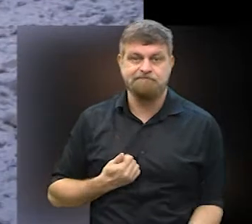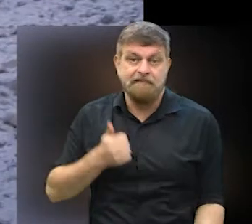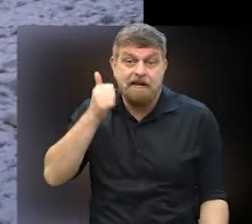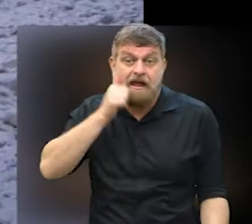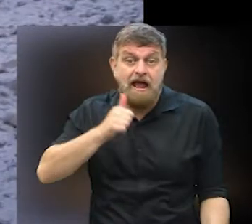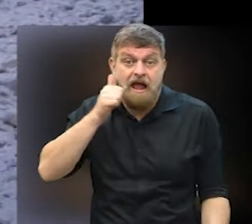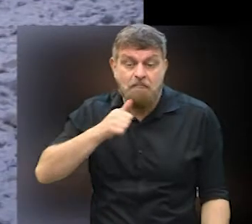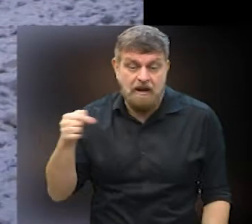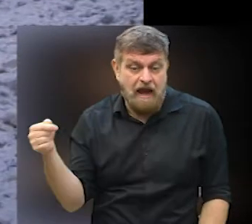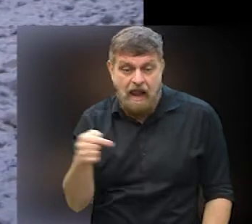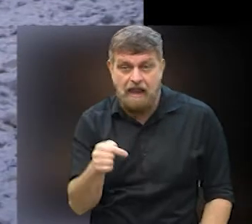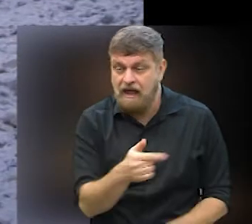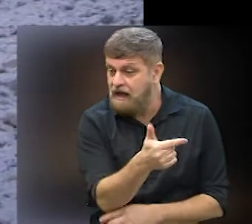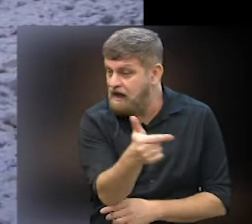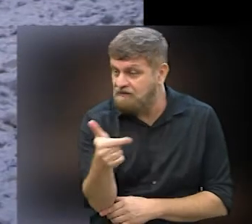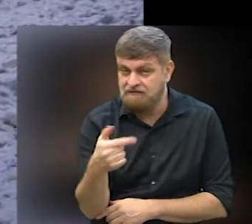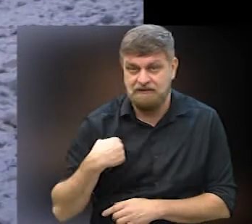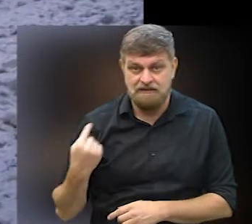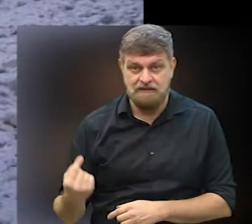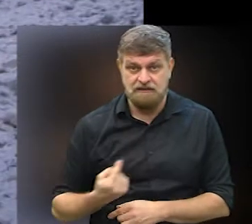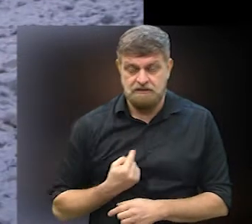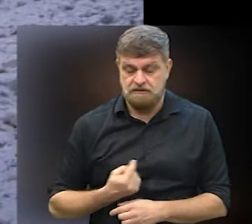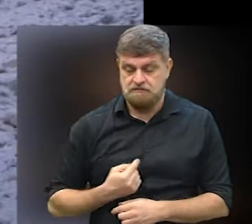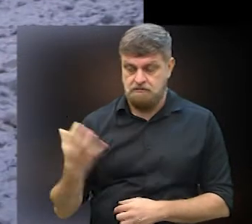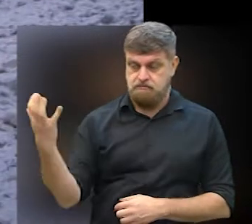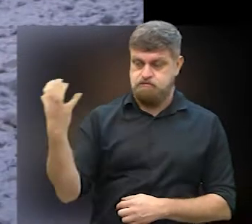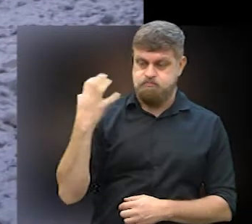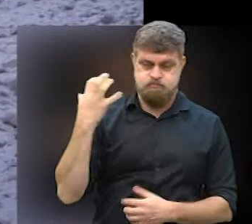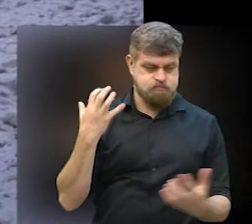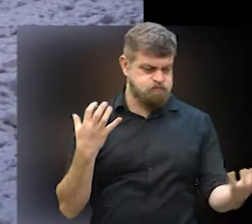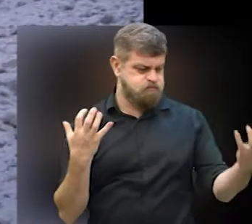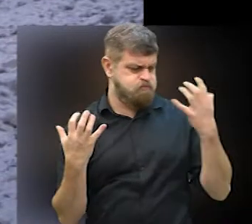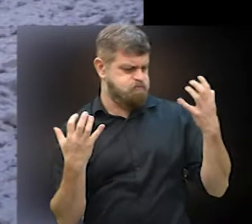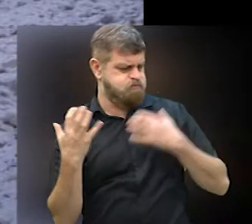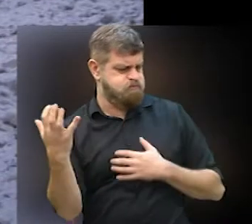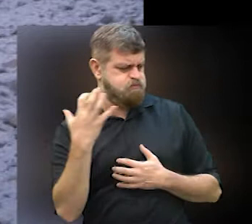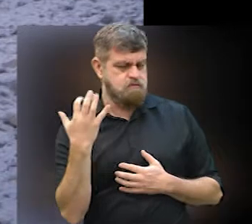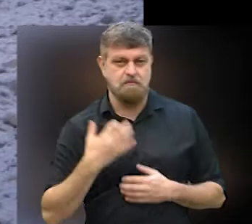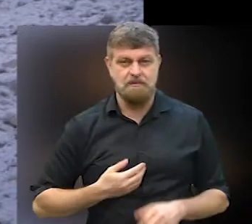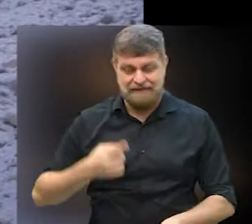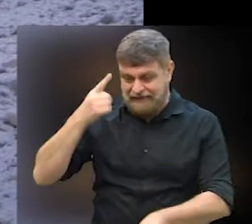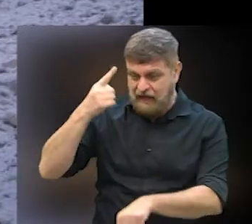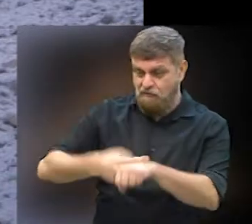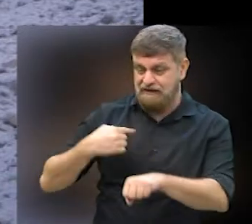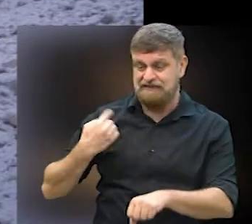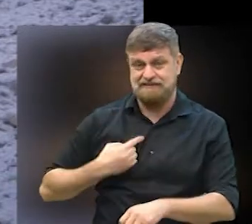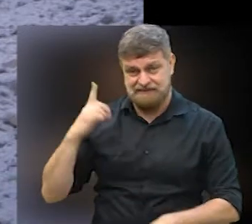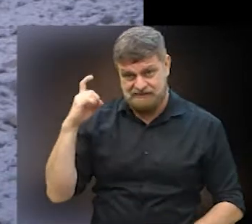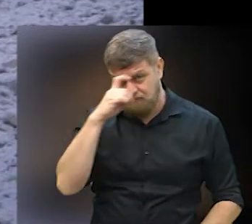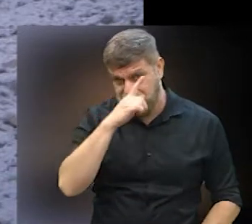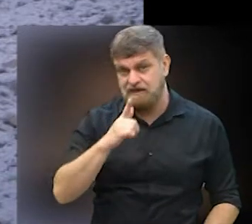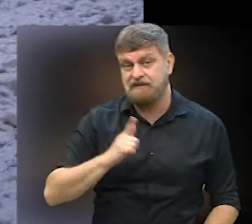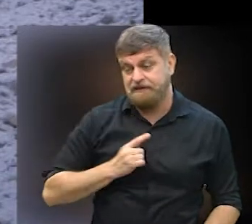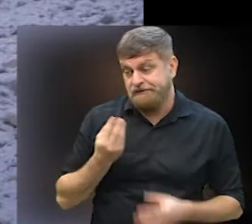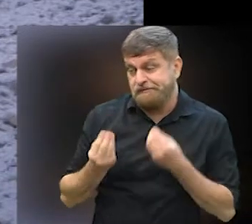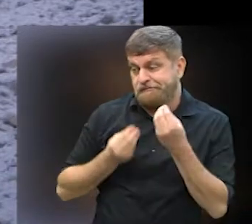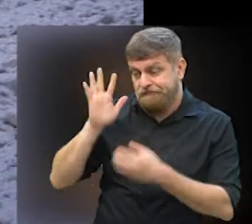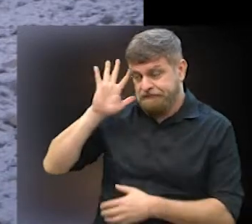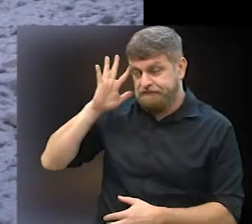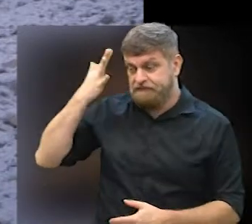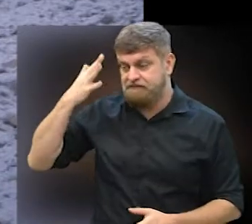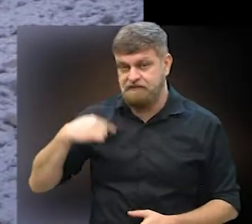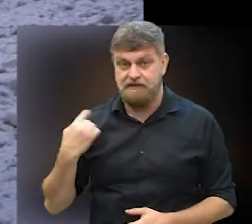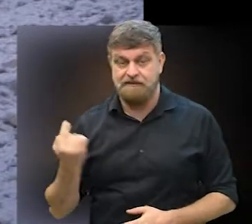mulheres ali. É um ambiente que a gente fica muito tempo exposto. Então, a gente tem, em algum momento, alguma dificuldade, alguma questão para